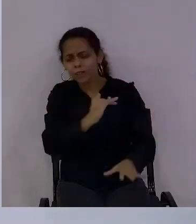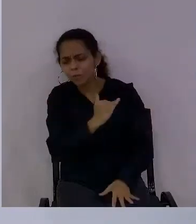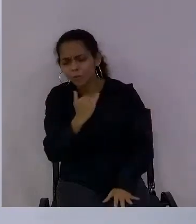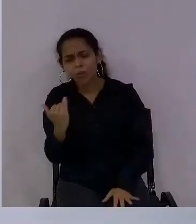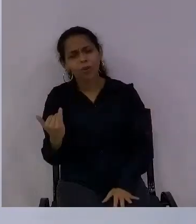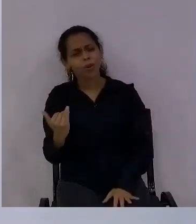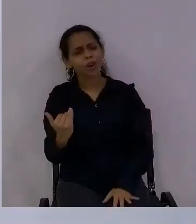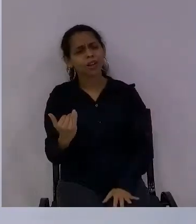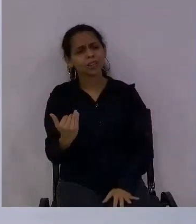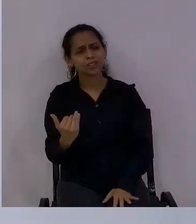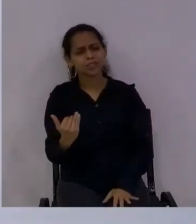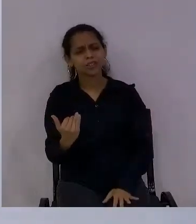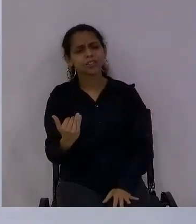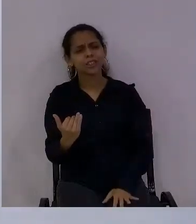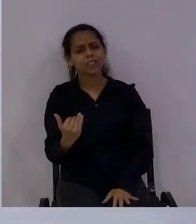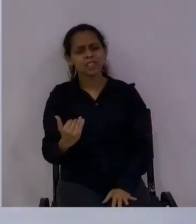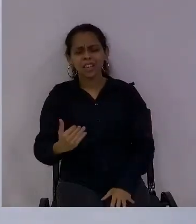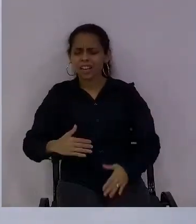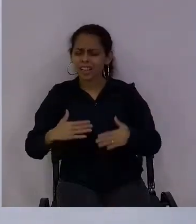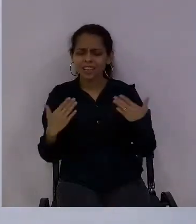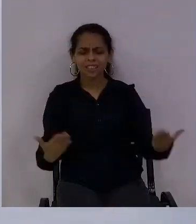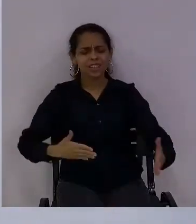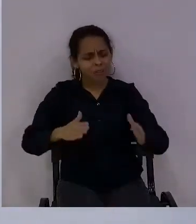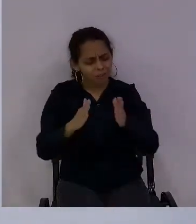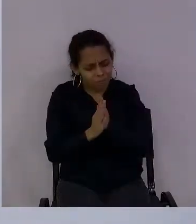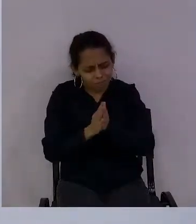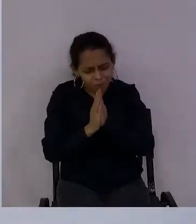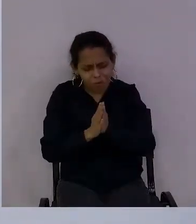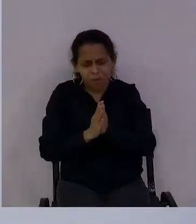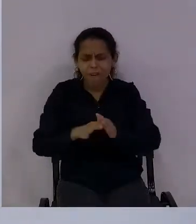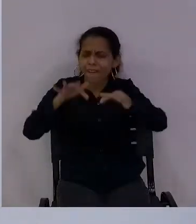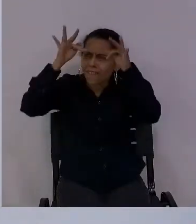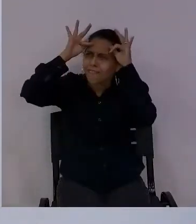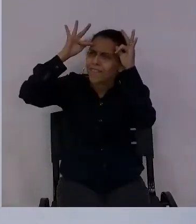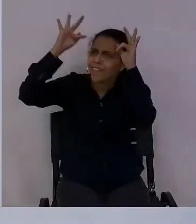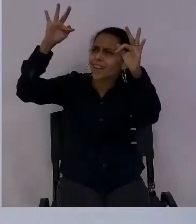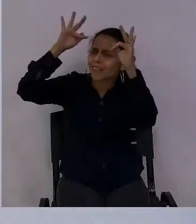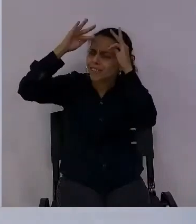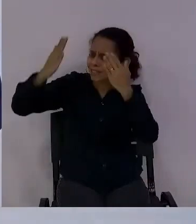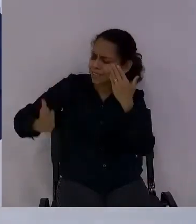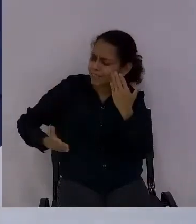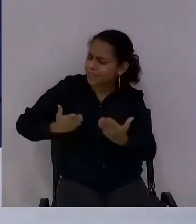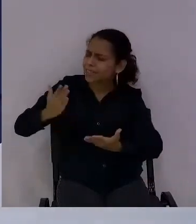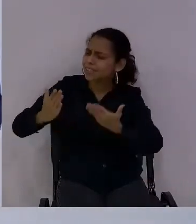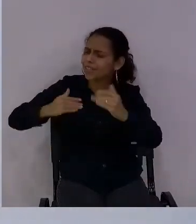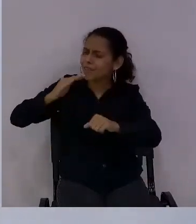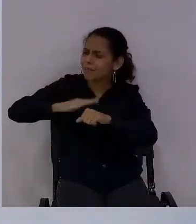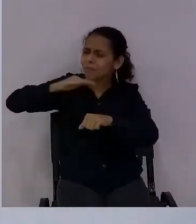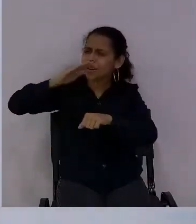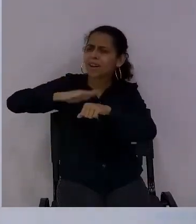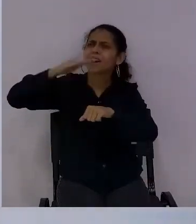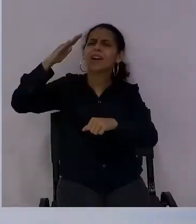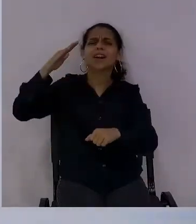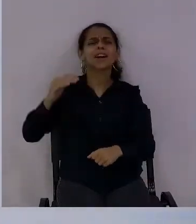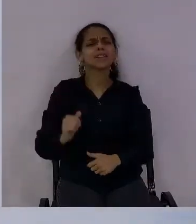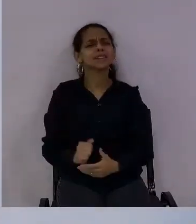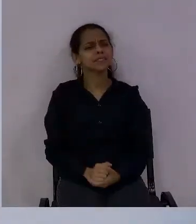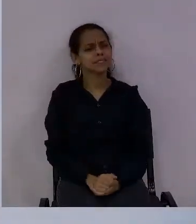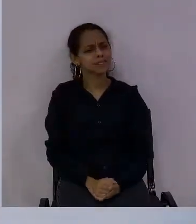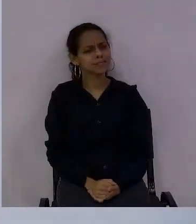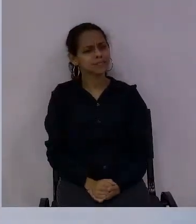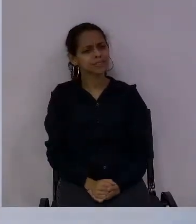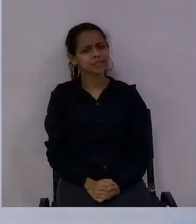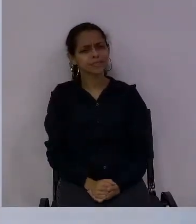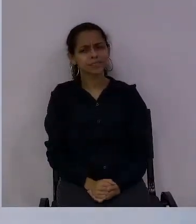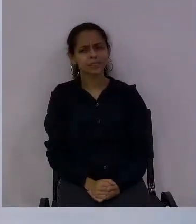mais dedicado, para orar mais, para ser mais fiel ao Senhor, servir melhor a Ele, nós encontramos ali